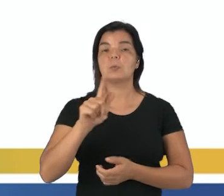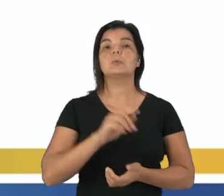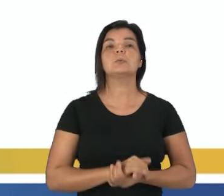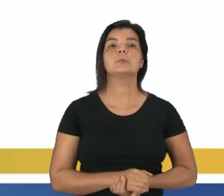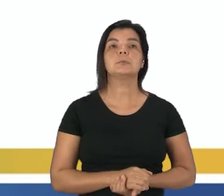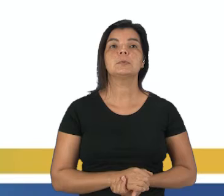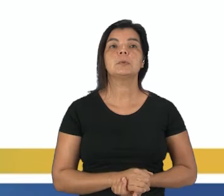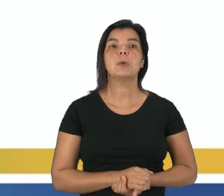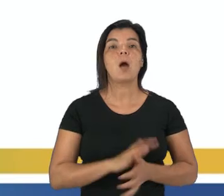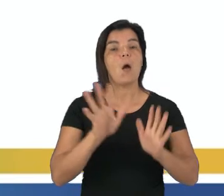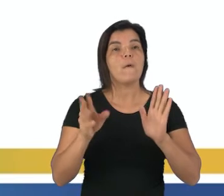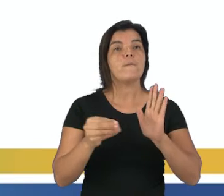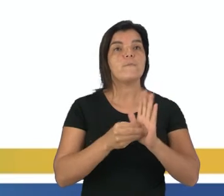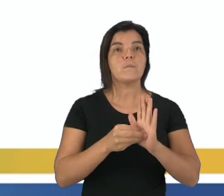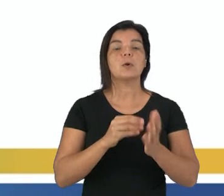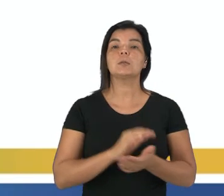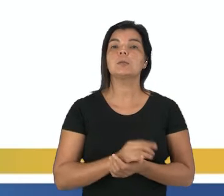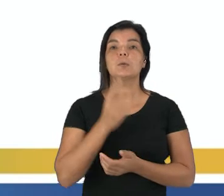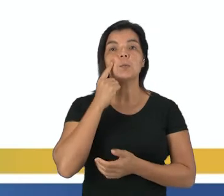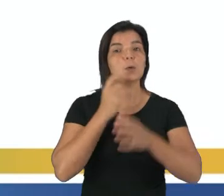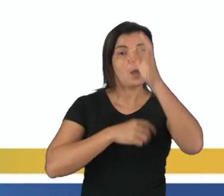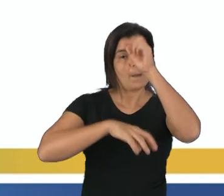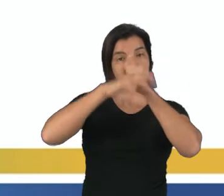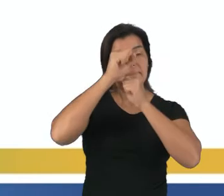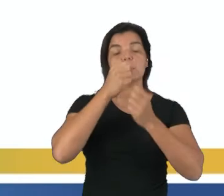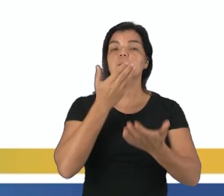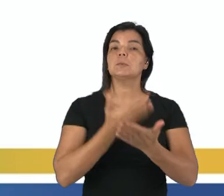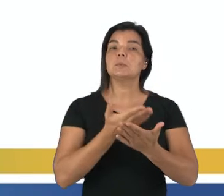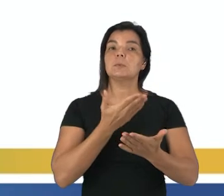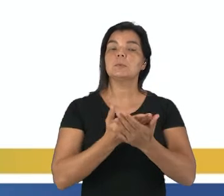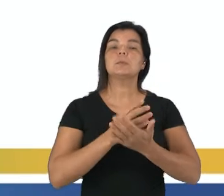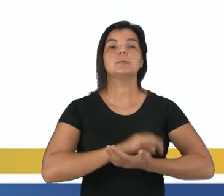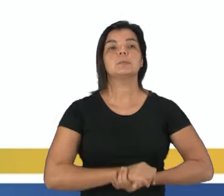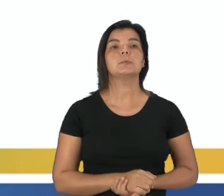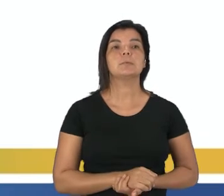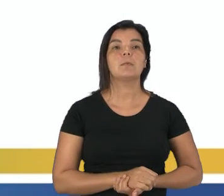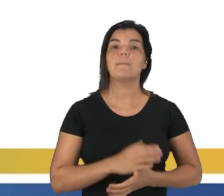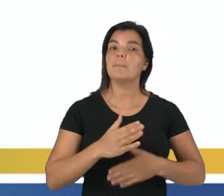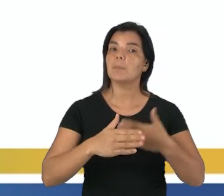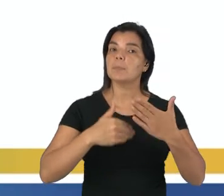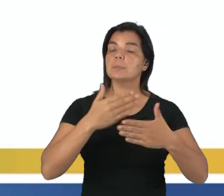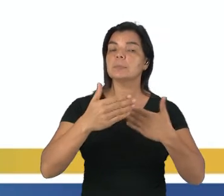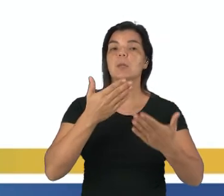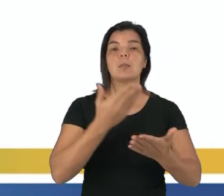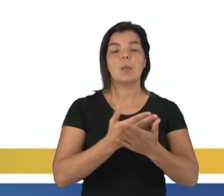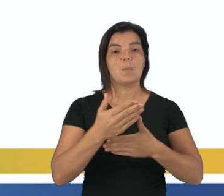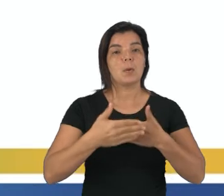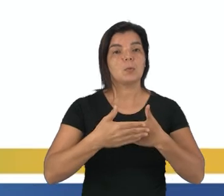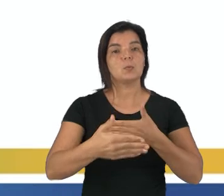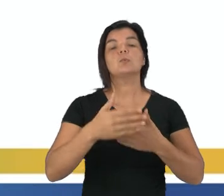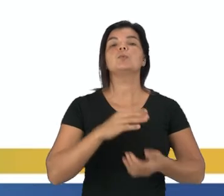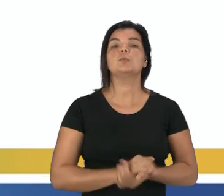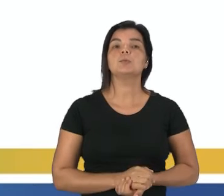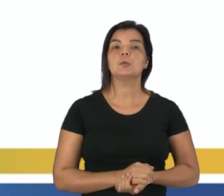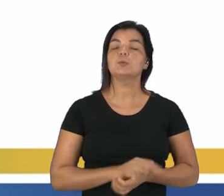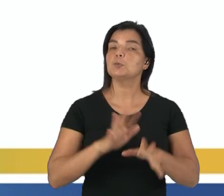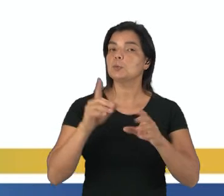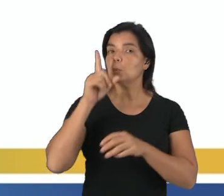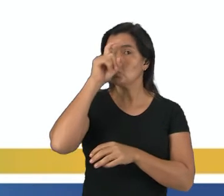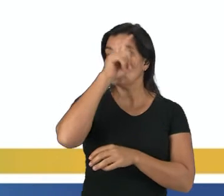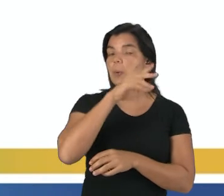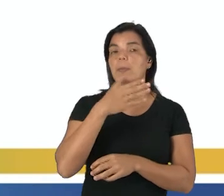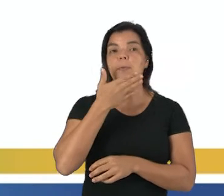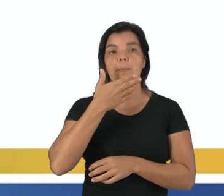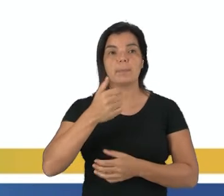vamos aplicar aqui o que nós aprendemos, né, nessa aula, para desenvolver nas aulas mais seguintes com uma complexidade